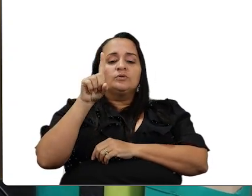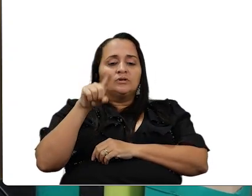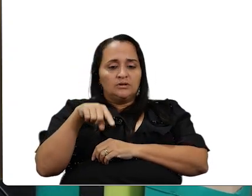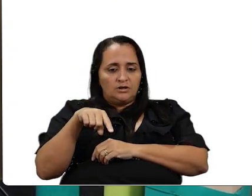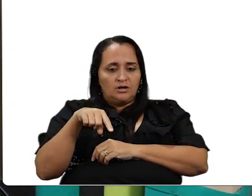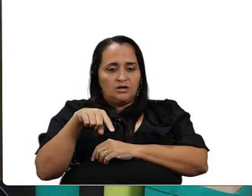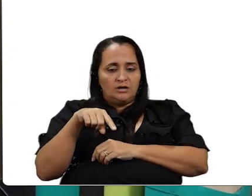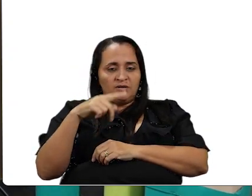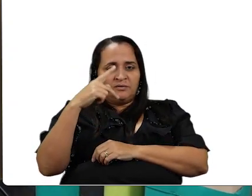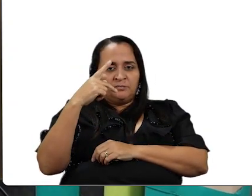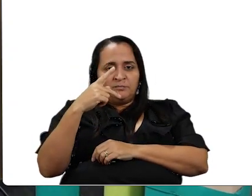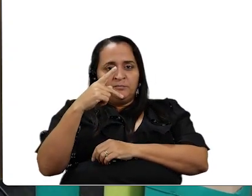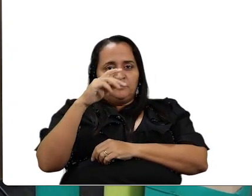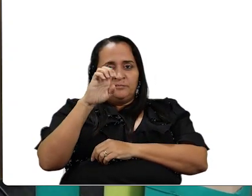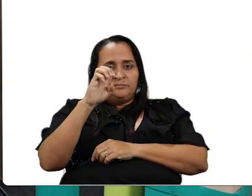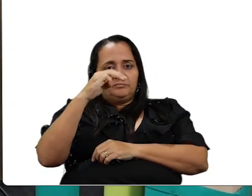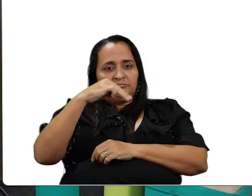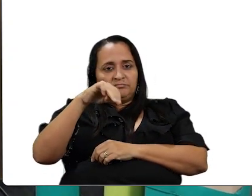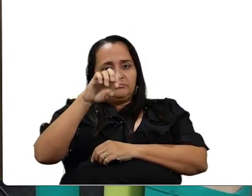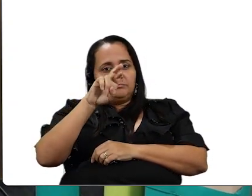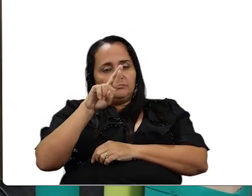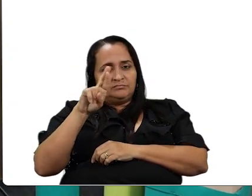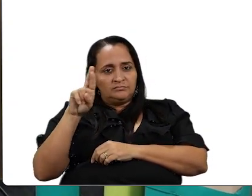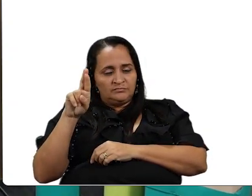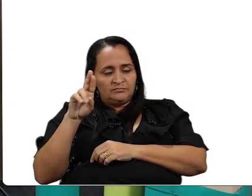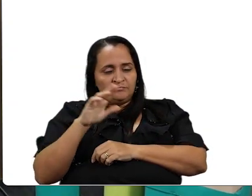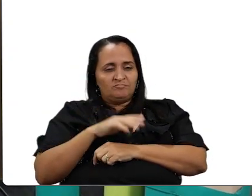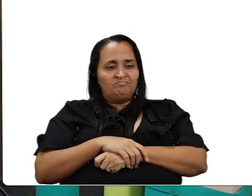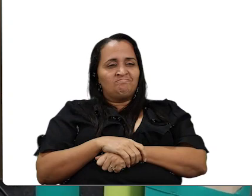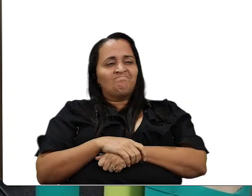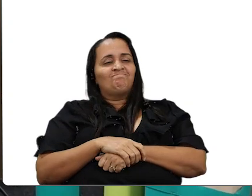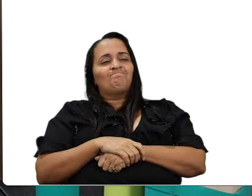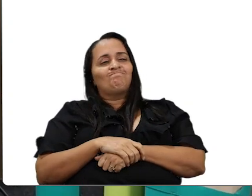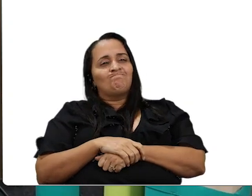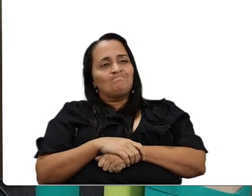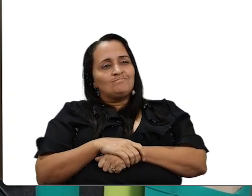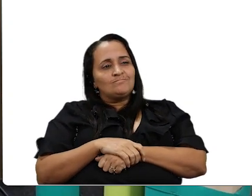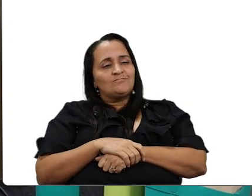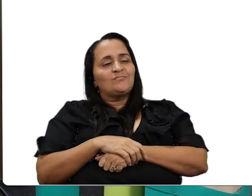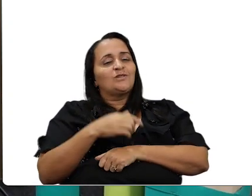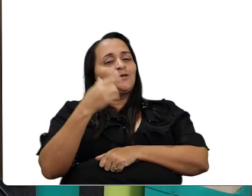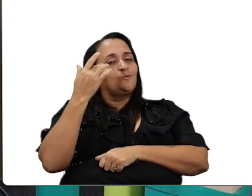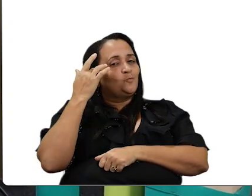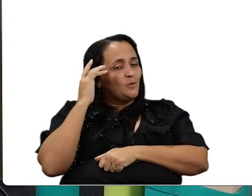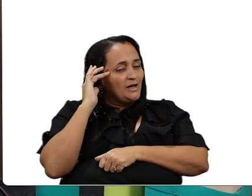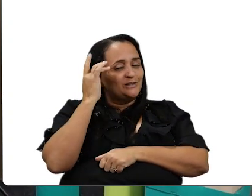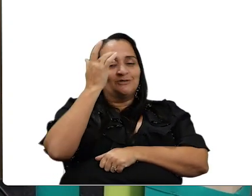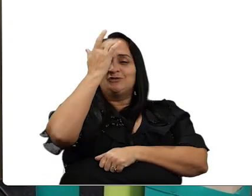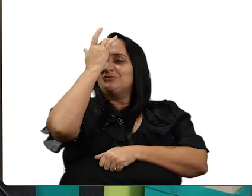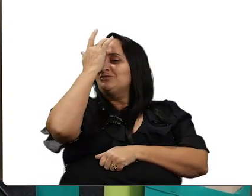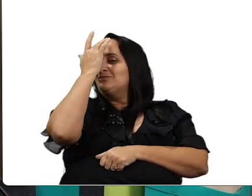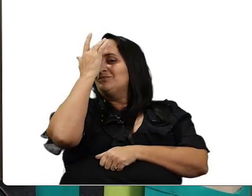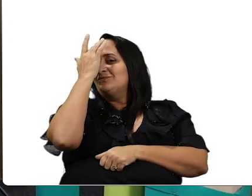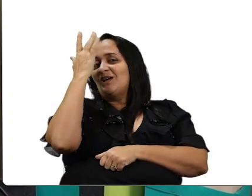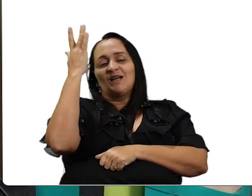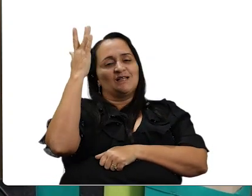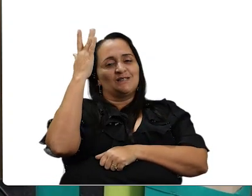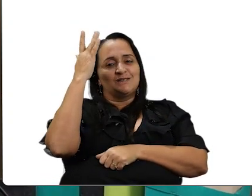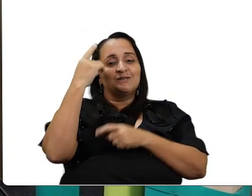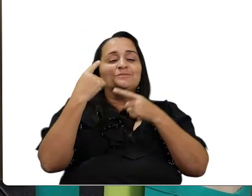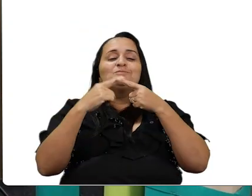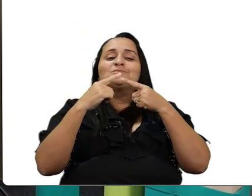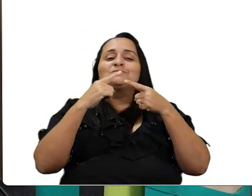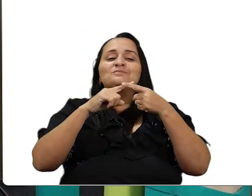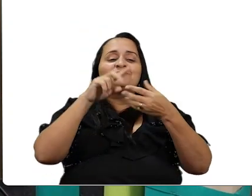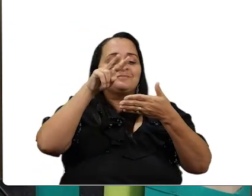Bremen? Poxa, essa daí eu acho que é a mais fácil de todas, tá? Só pela leitura